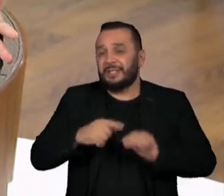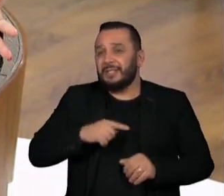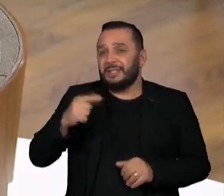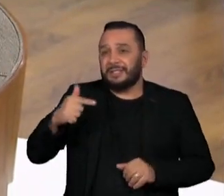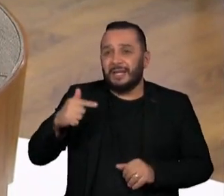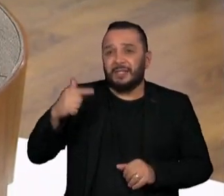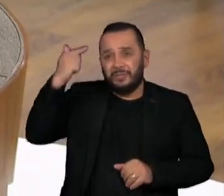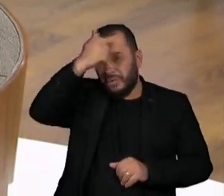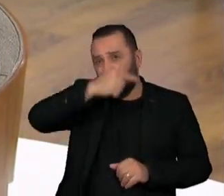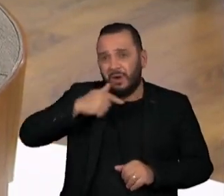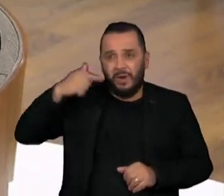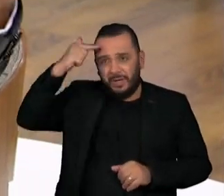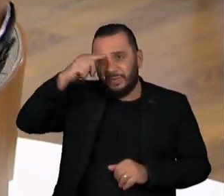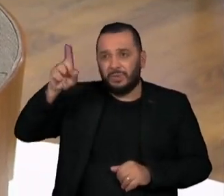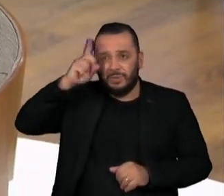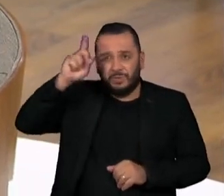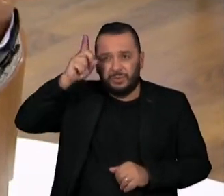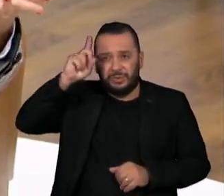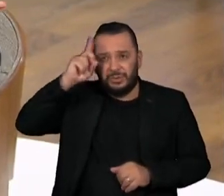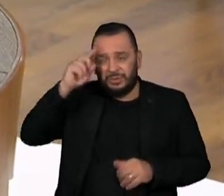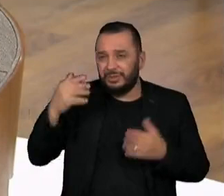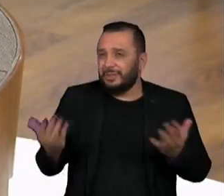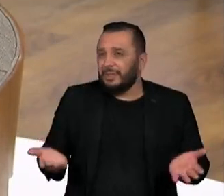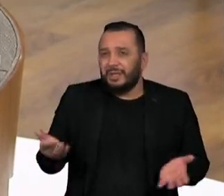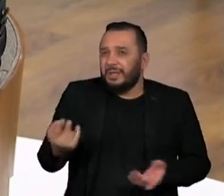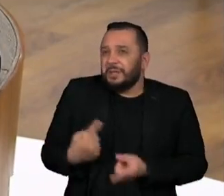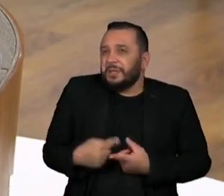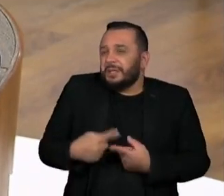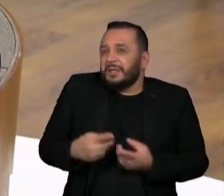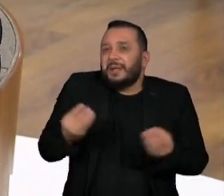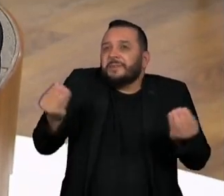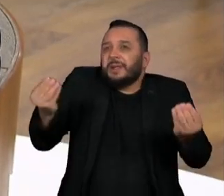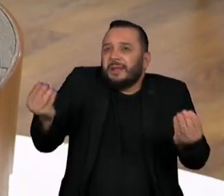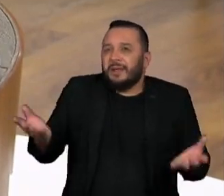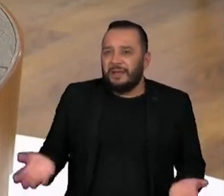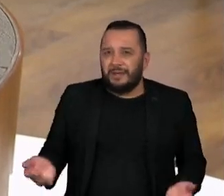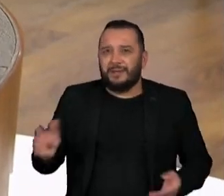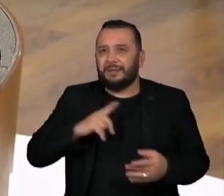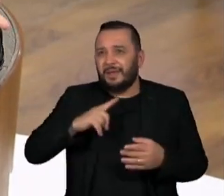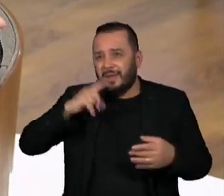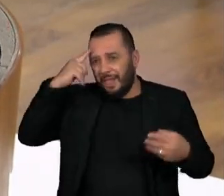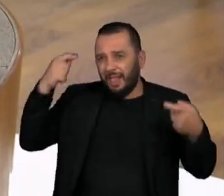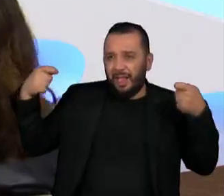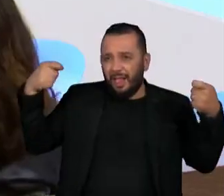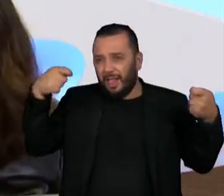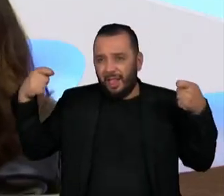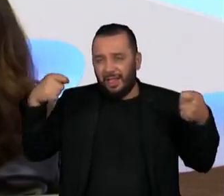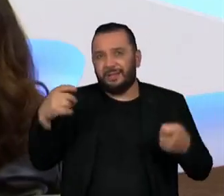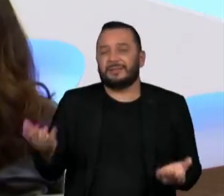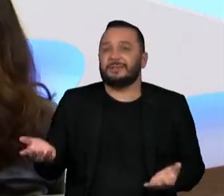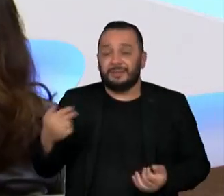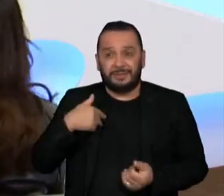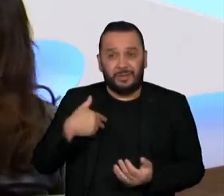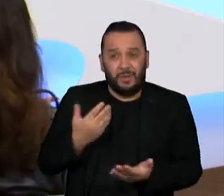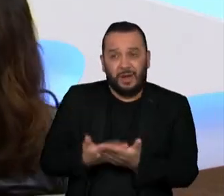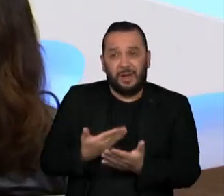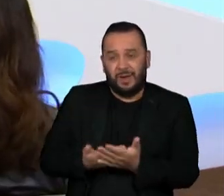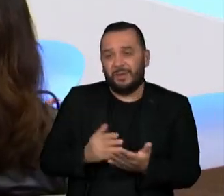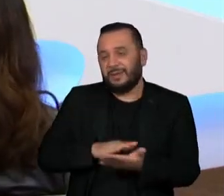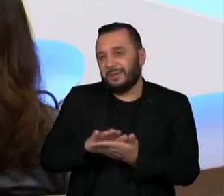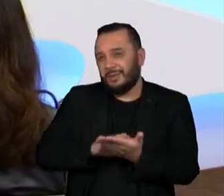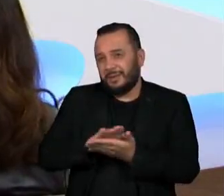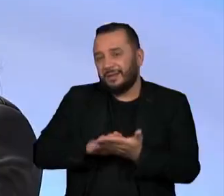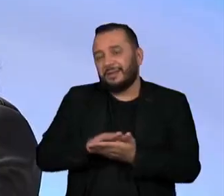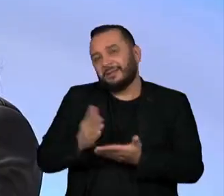aula por dia. Para onde eu fui com isso tudo? Você fica naquele conflito, porque eu estava sem fazer aula. Se eu estivesse fazendo aula, talvez pelo menos